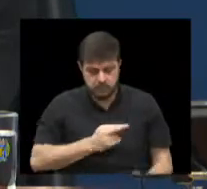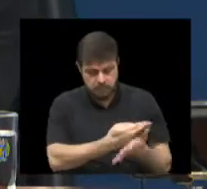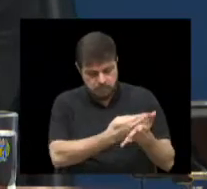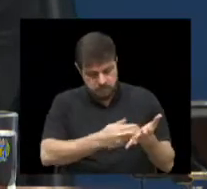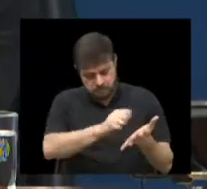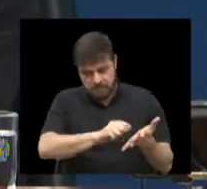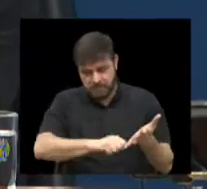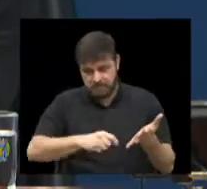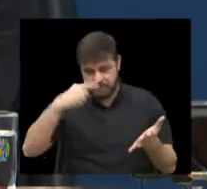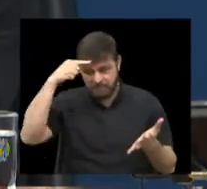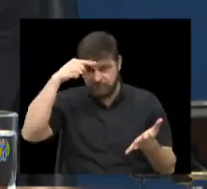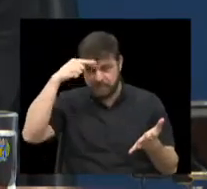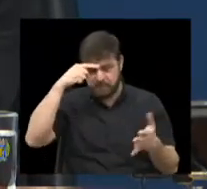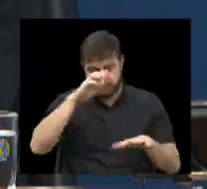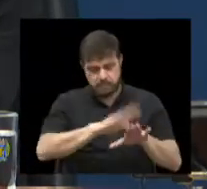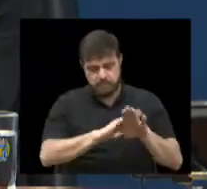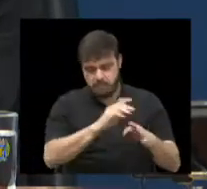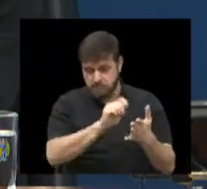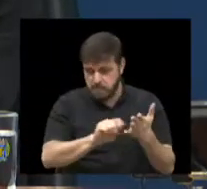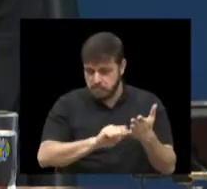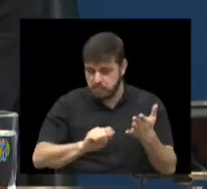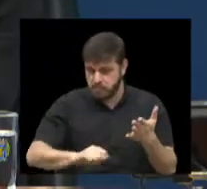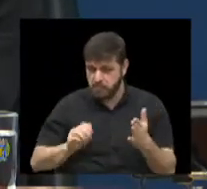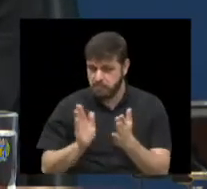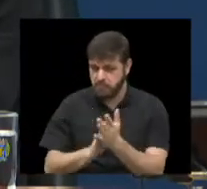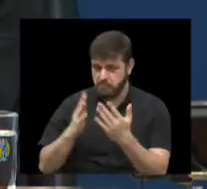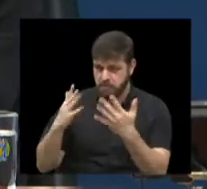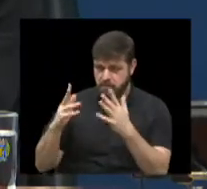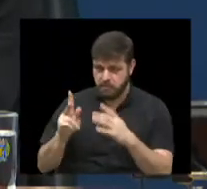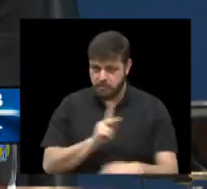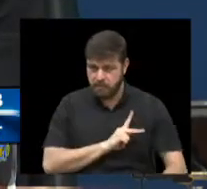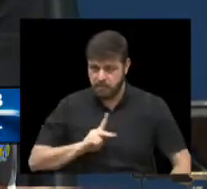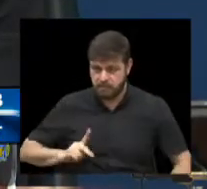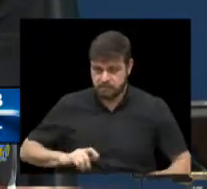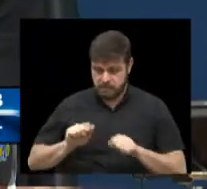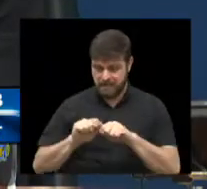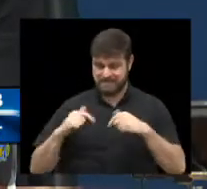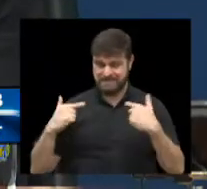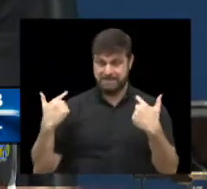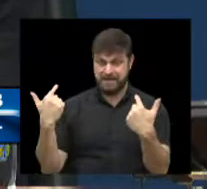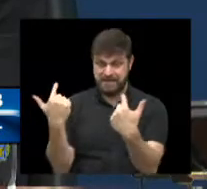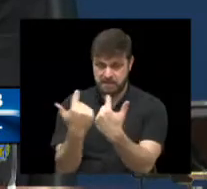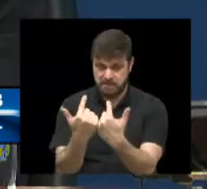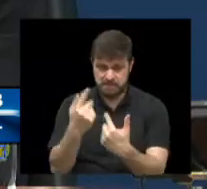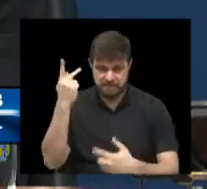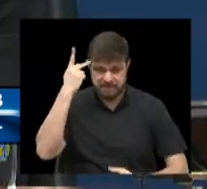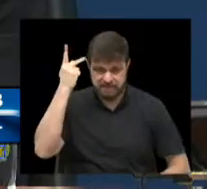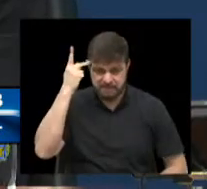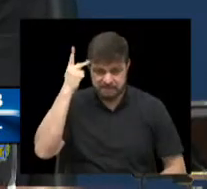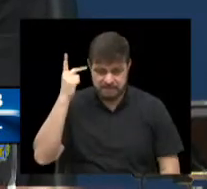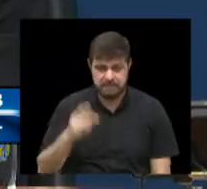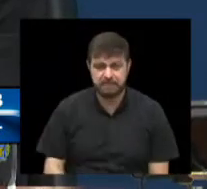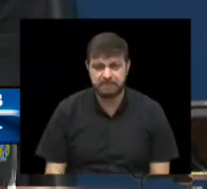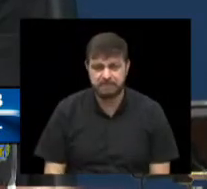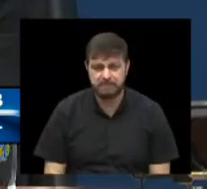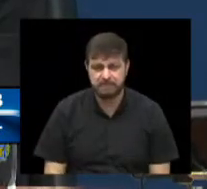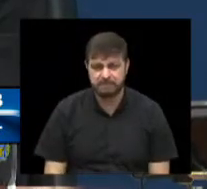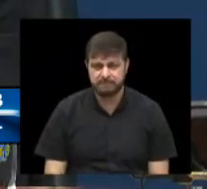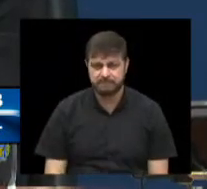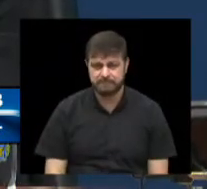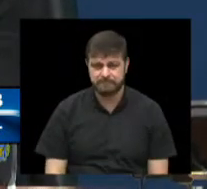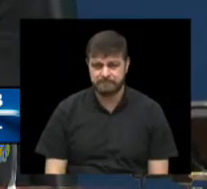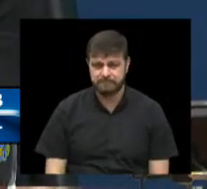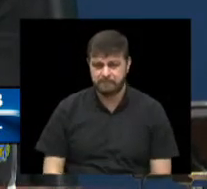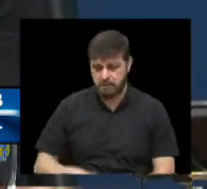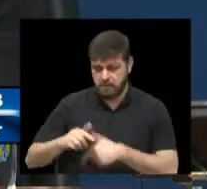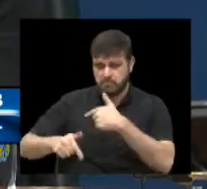do vereador Felipe Marquesi, que requer votos de aplauso ao presidente da Assembleia Legislativa de São Paulo, deputado Cauê Martins, faça o